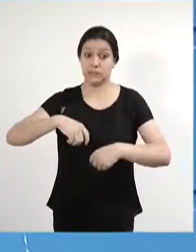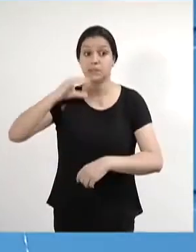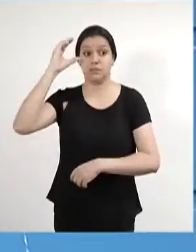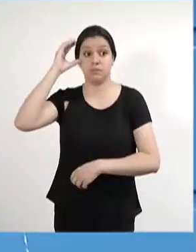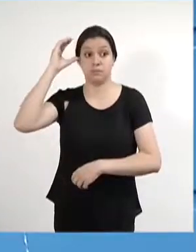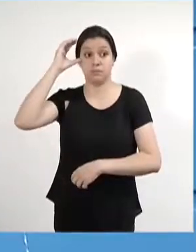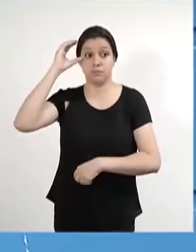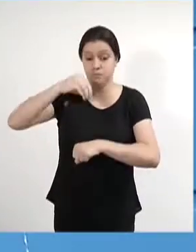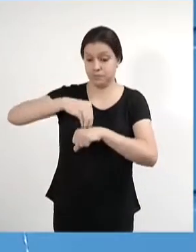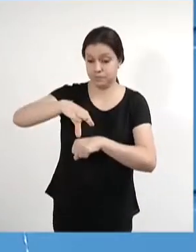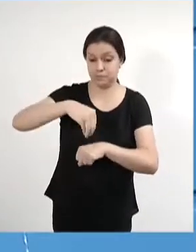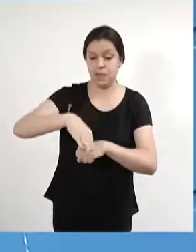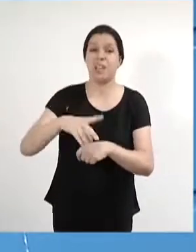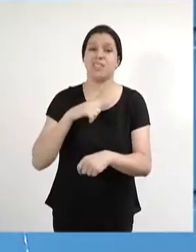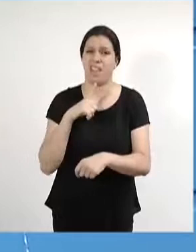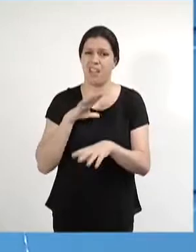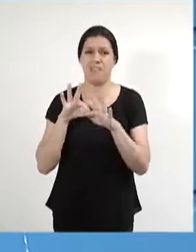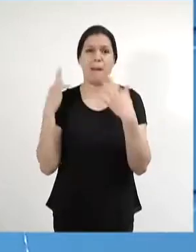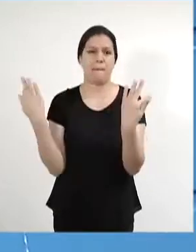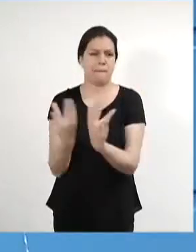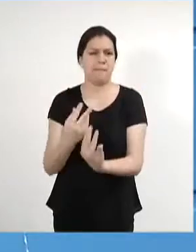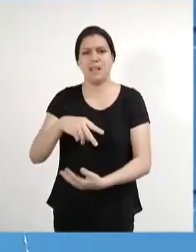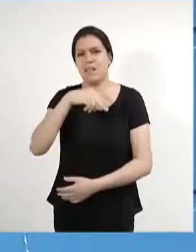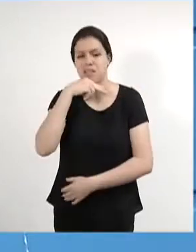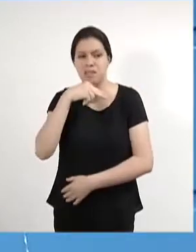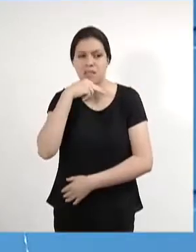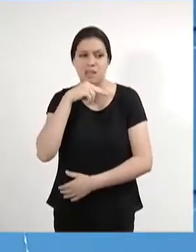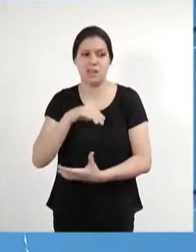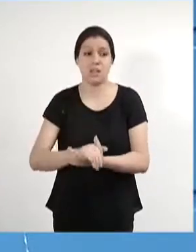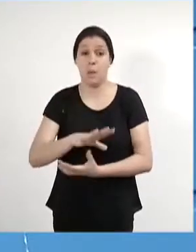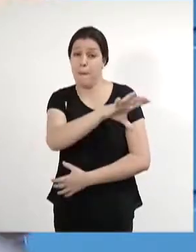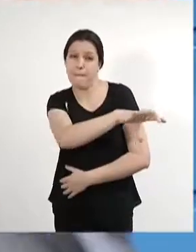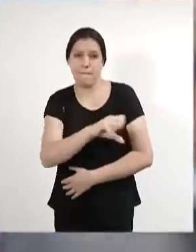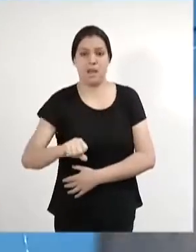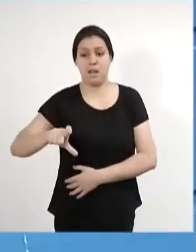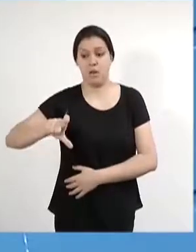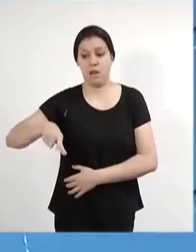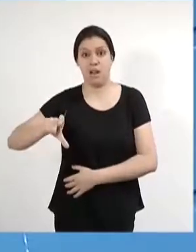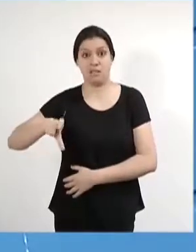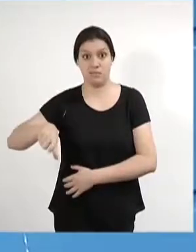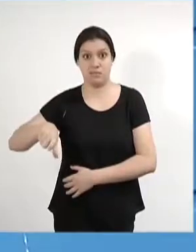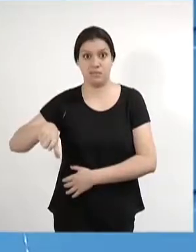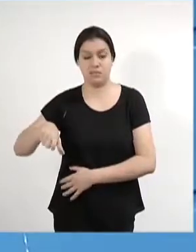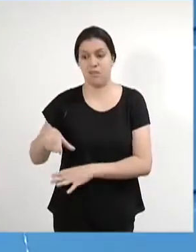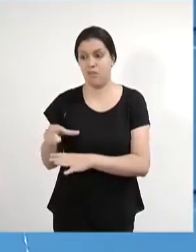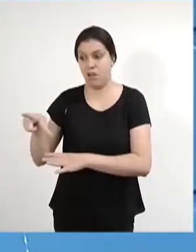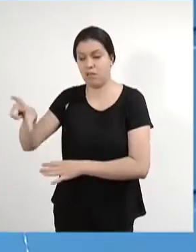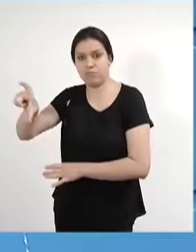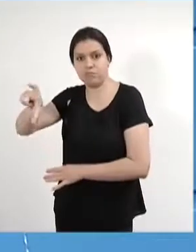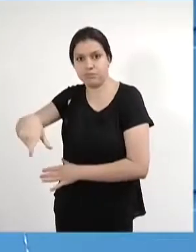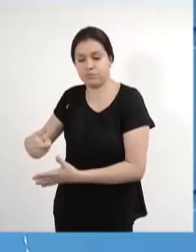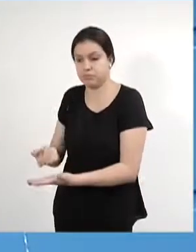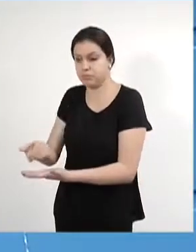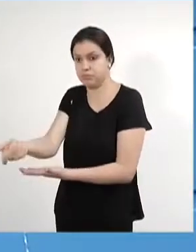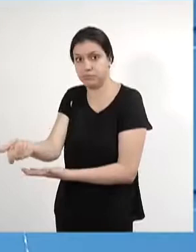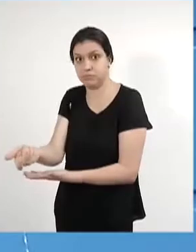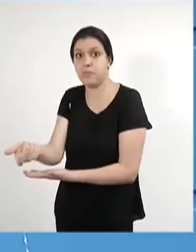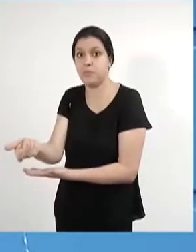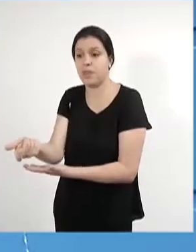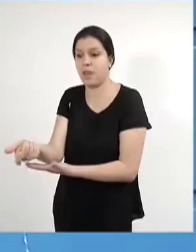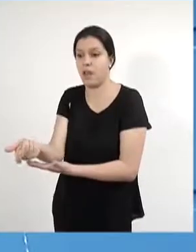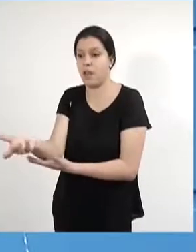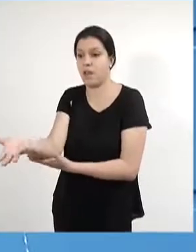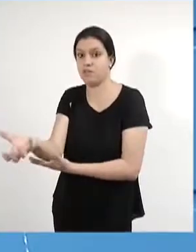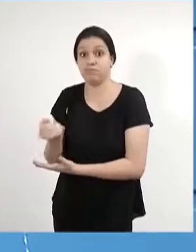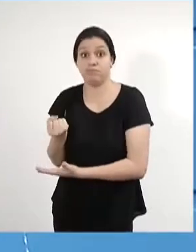Muitos familiares, netos e filhos que pegam o cartão do idoso, retira lá a sua aposentadoria,